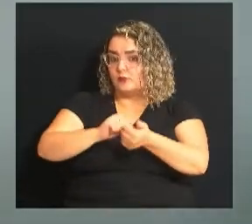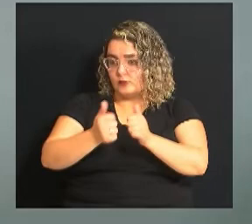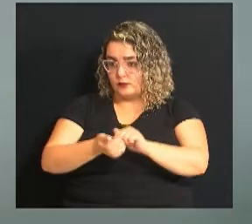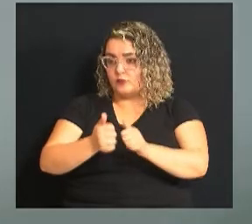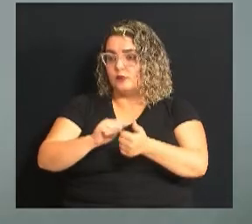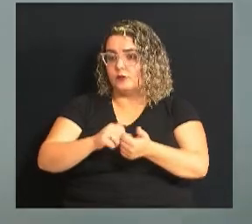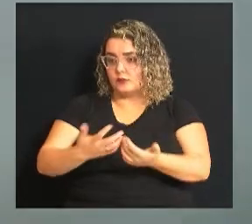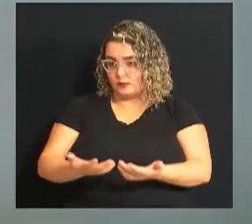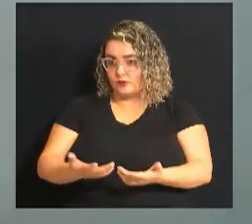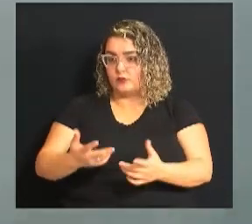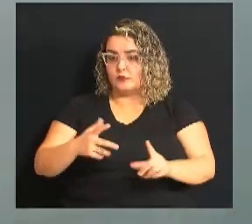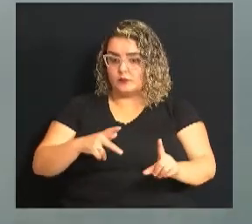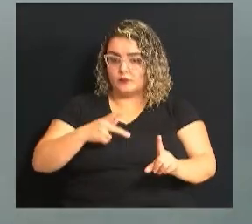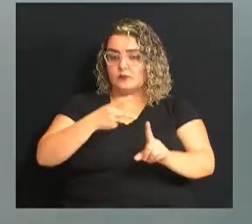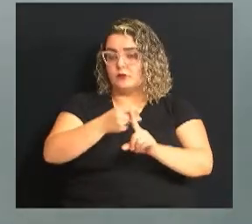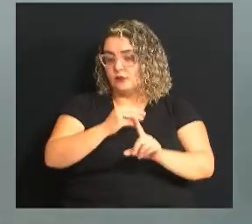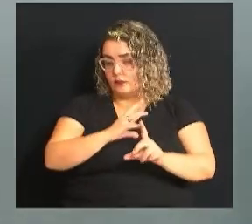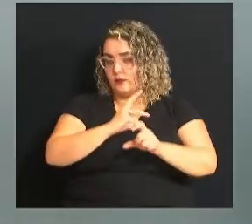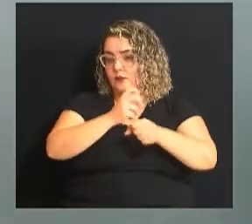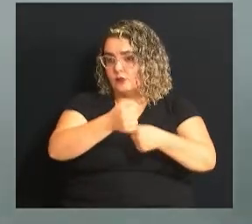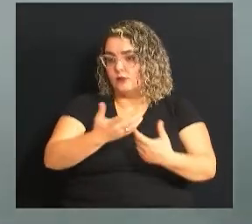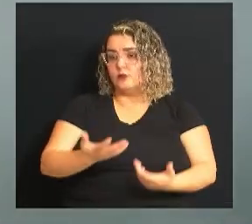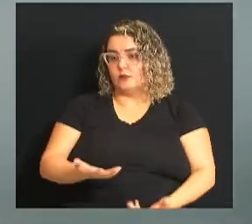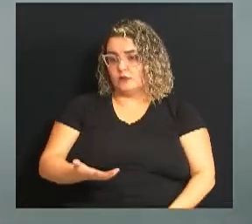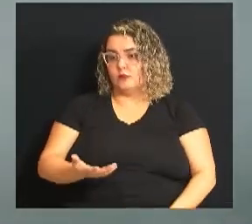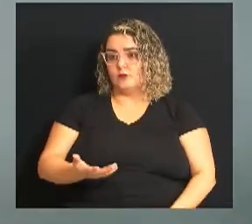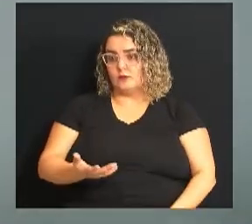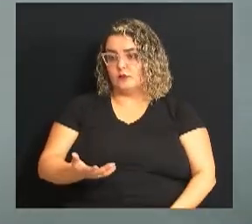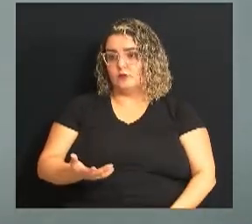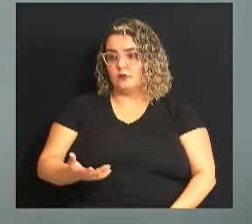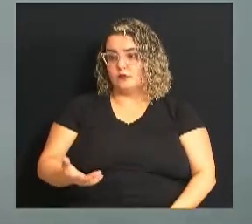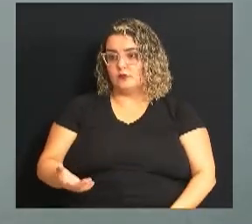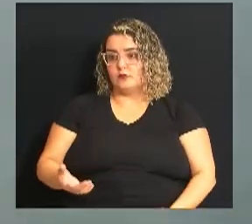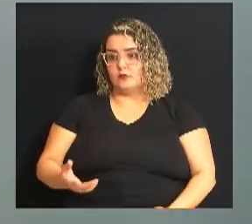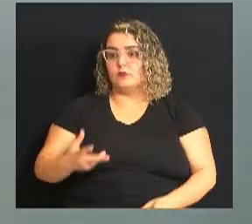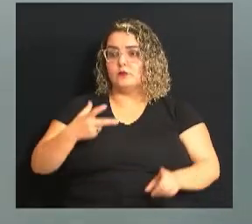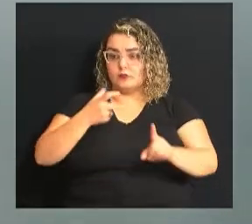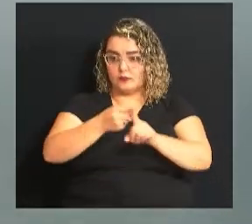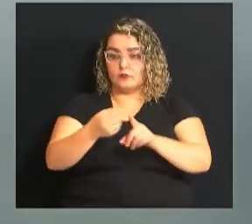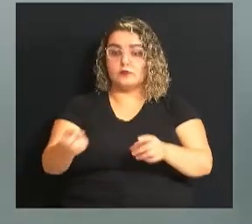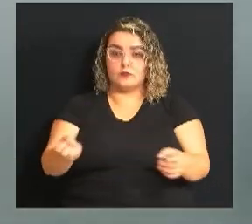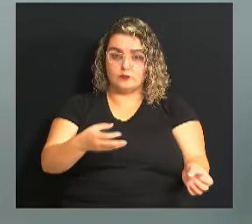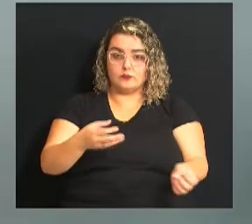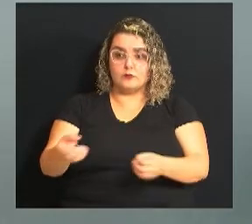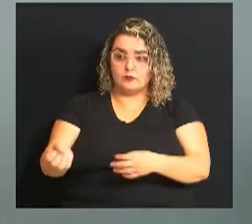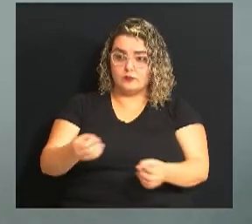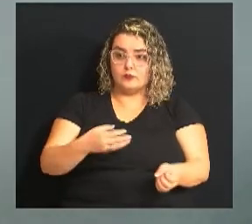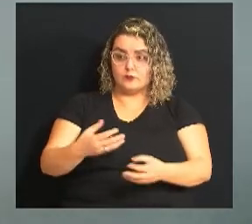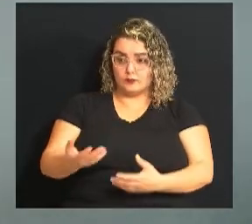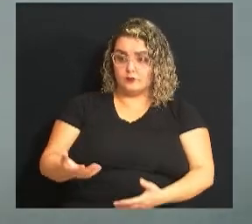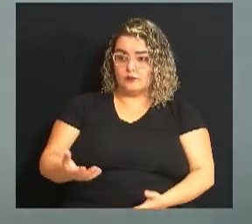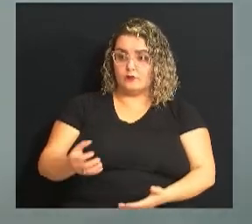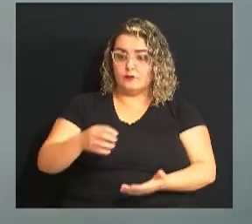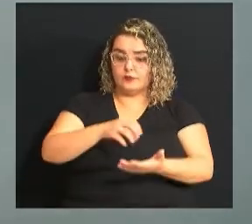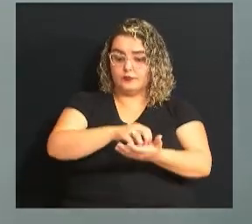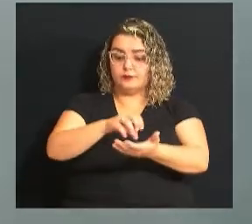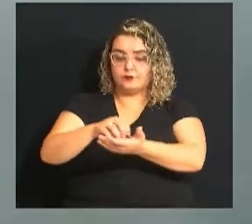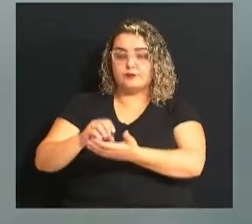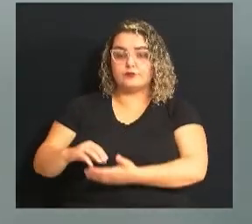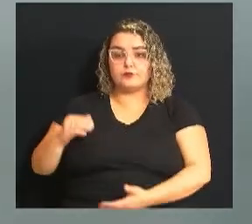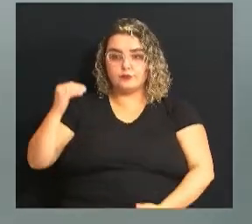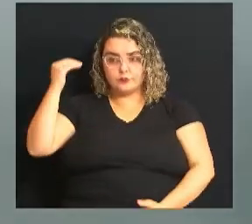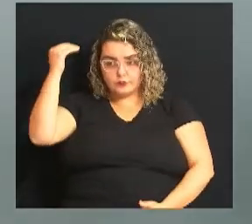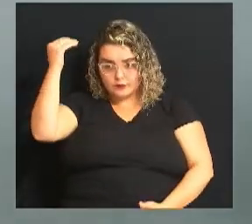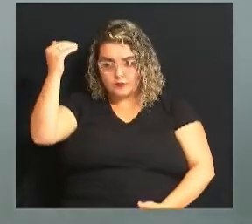o reforço, por exemplo, com essas vacinas atualizadas, como é proposto agora para os adultos,